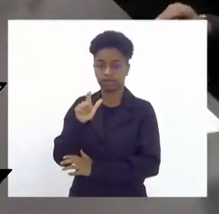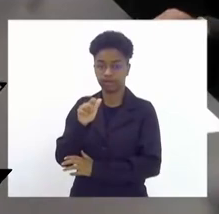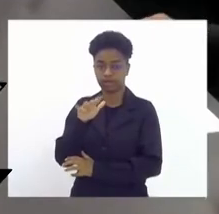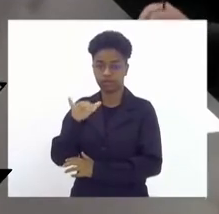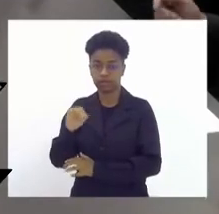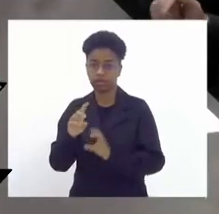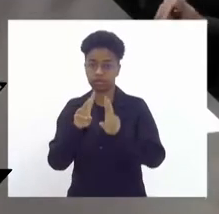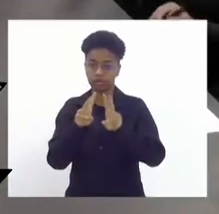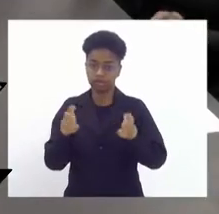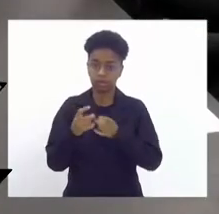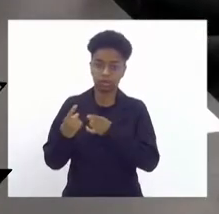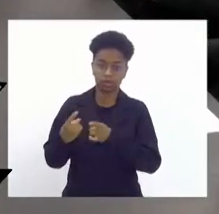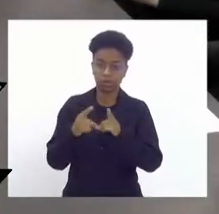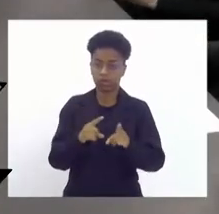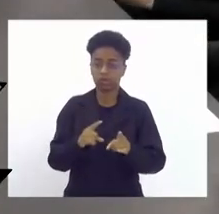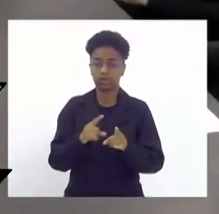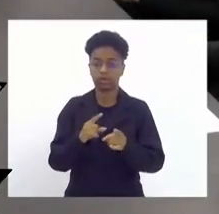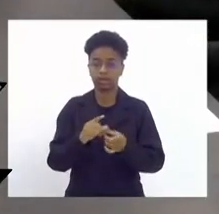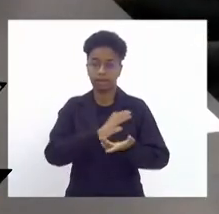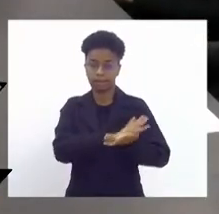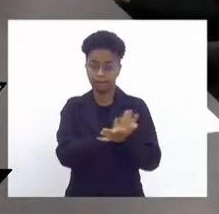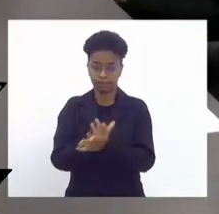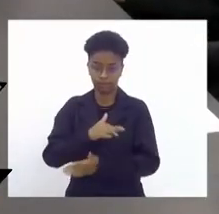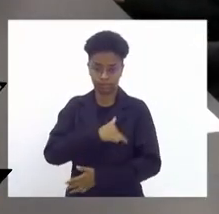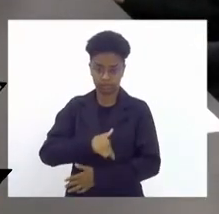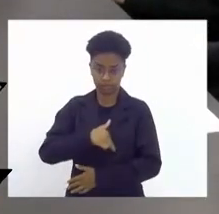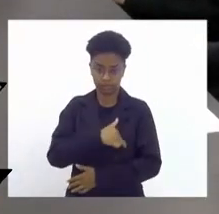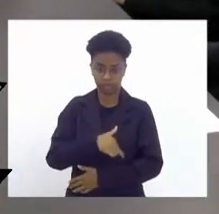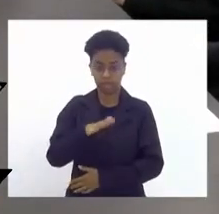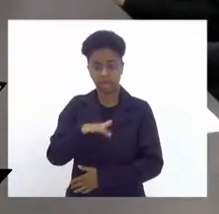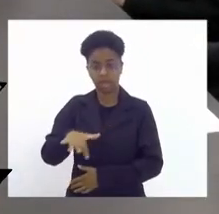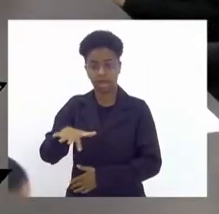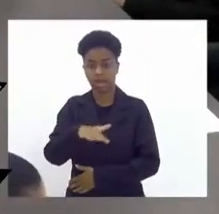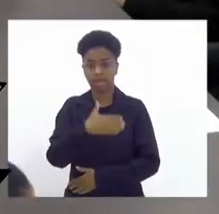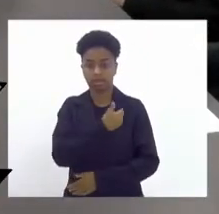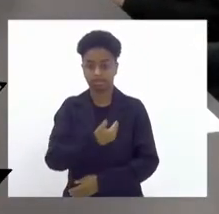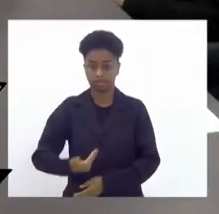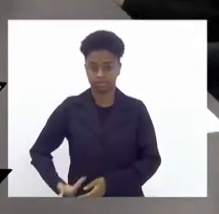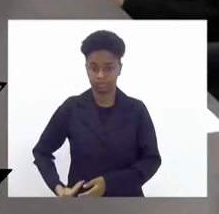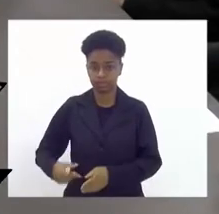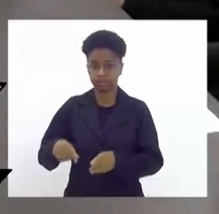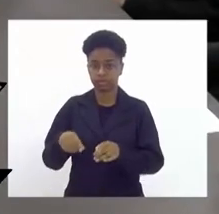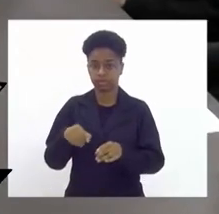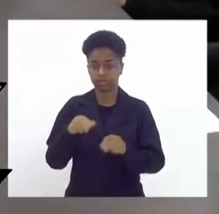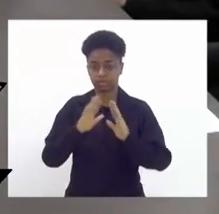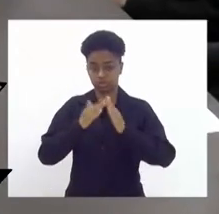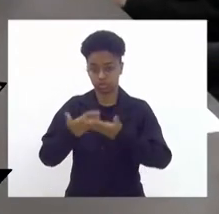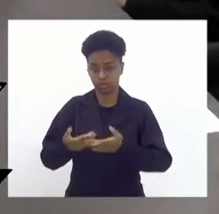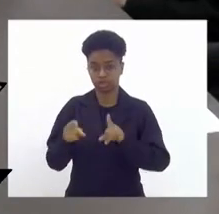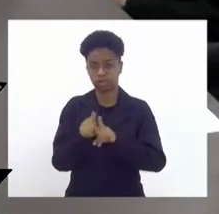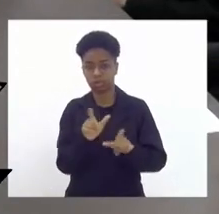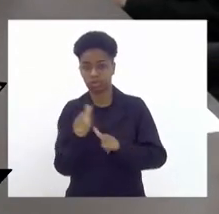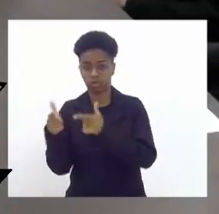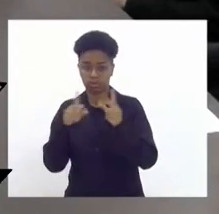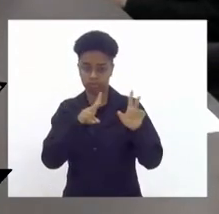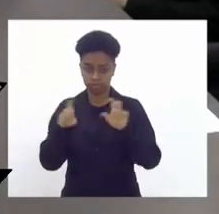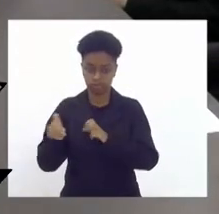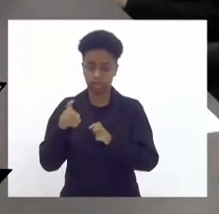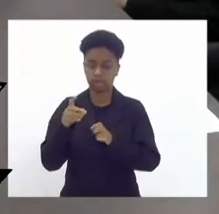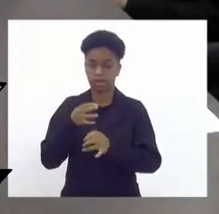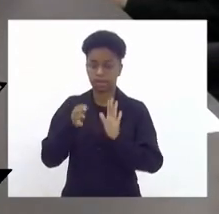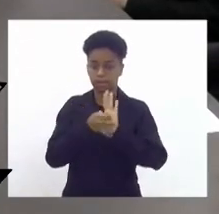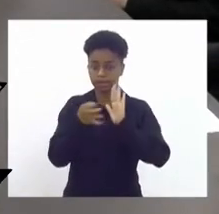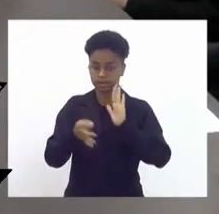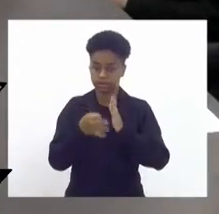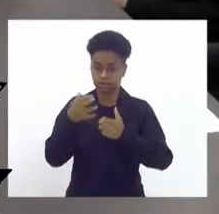Combate à Intolerância Religiosa e Defesa da Liberdade Religiosa na Rede Pública Estadual de Ensino e da Outras Providências. O parecer é pela